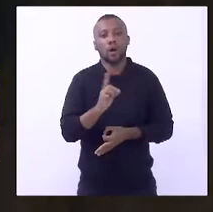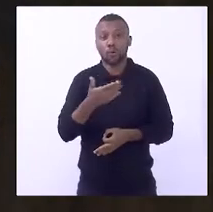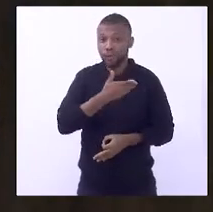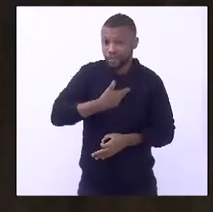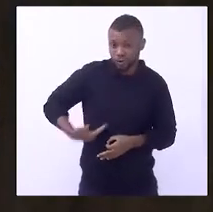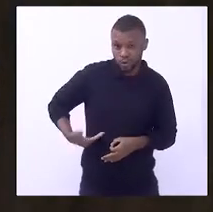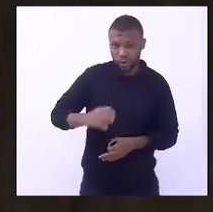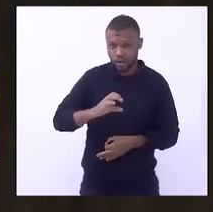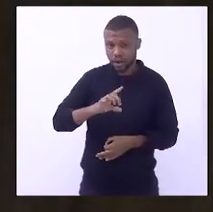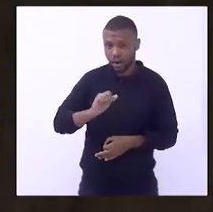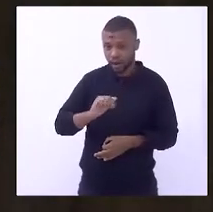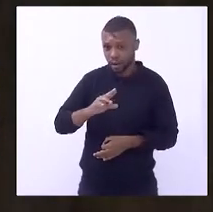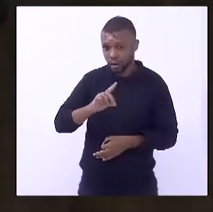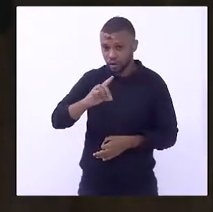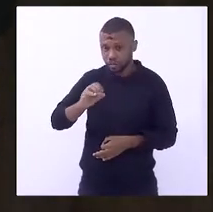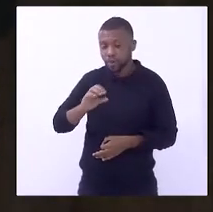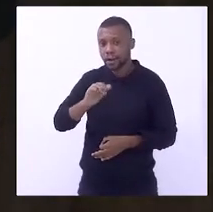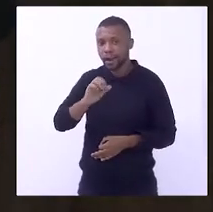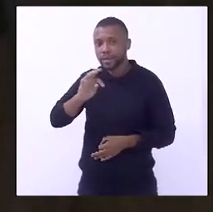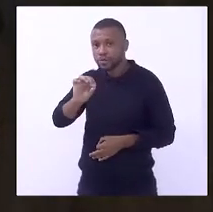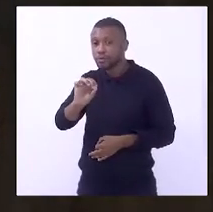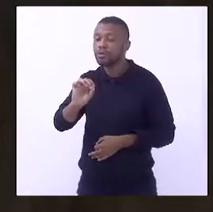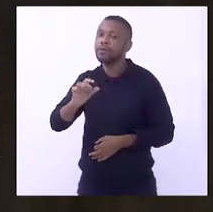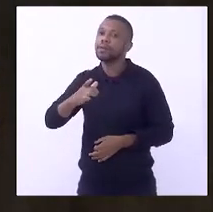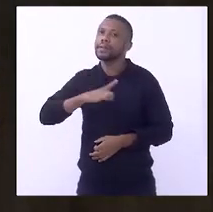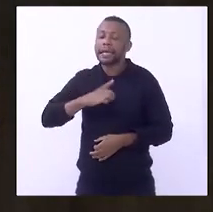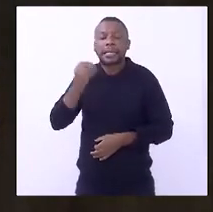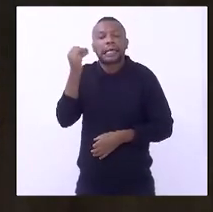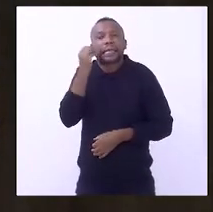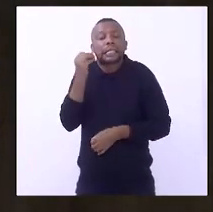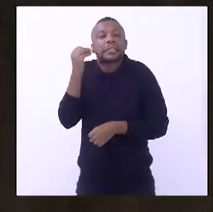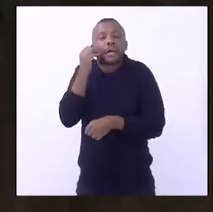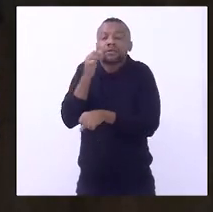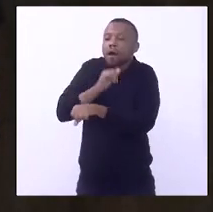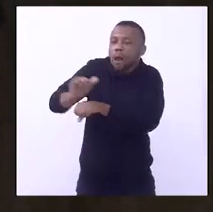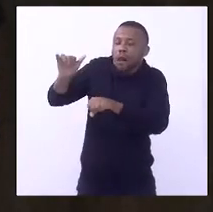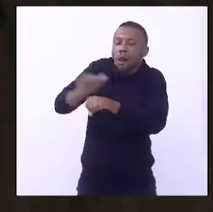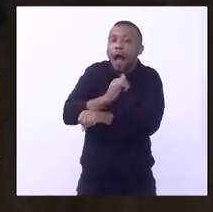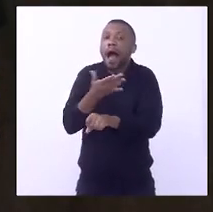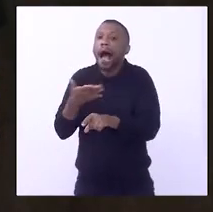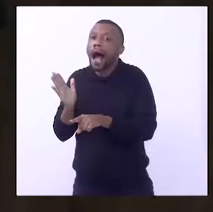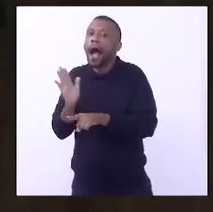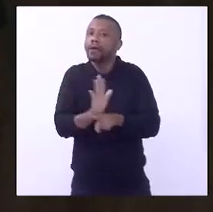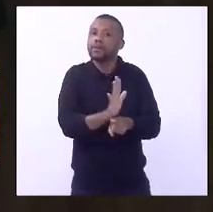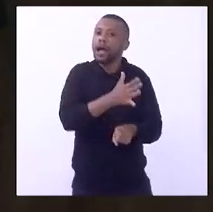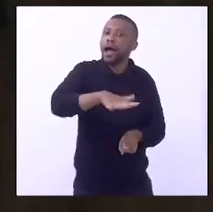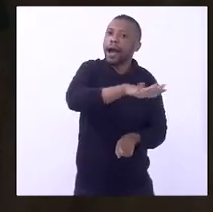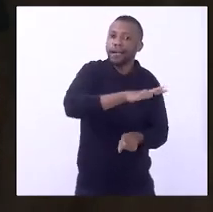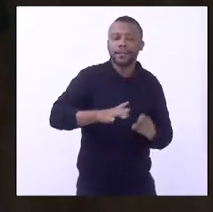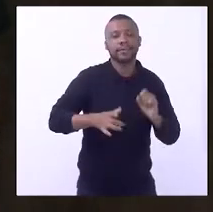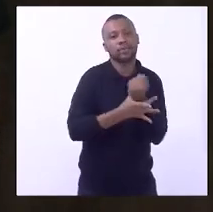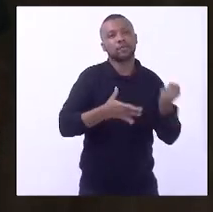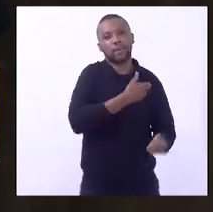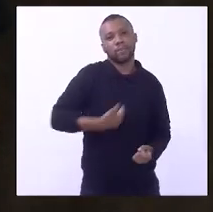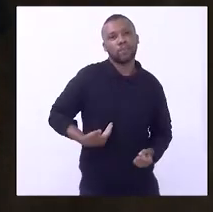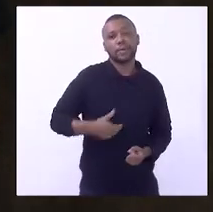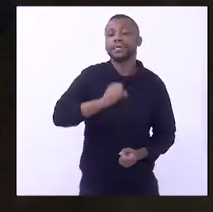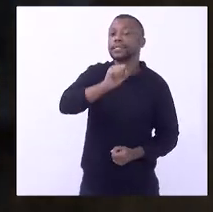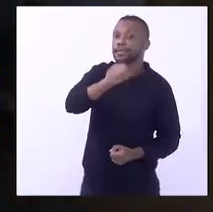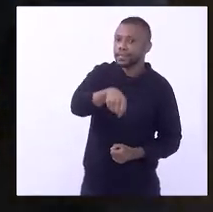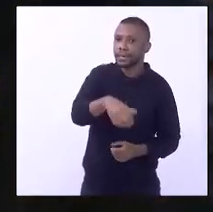tem procurado atender a área de segurança pública? Sim, isso é um fato. É